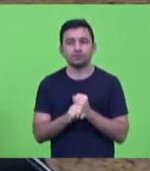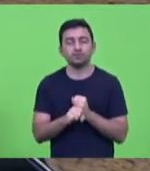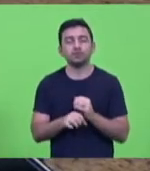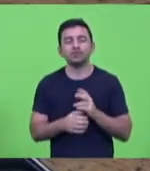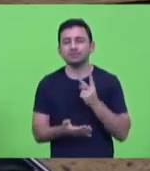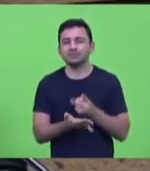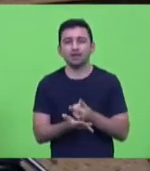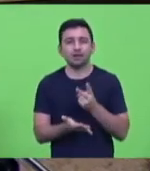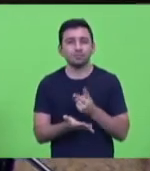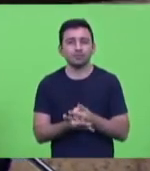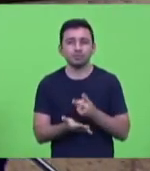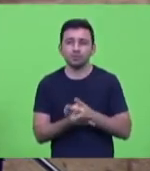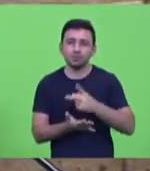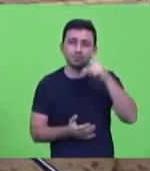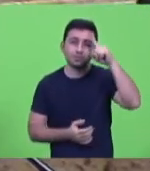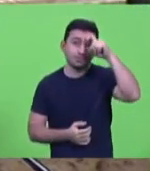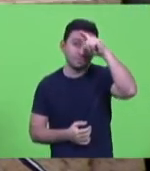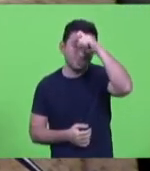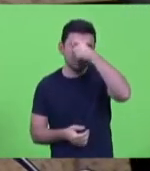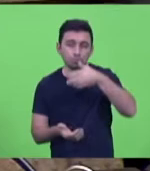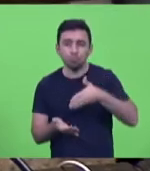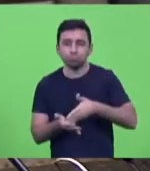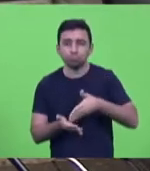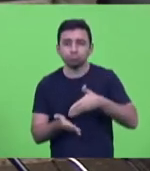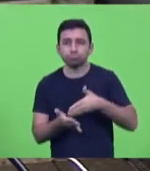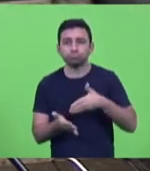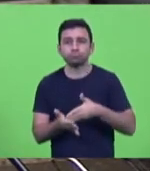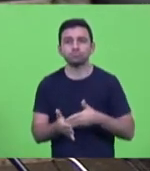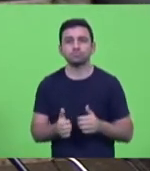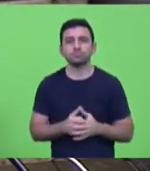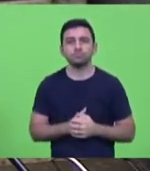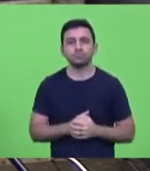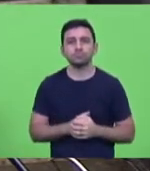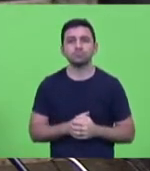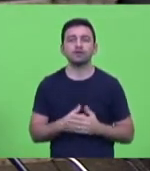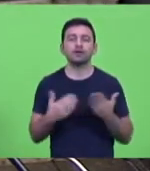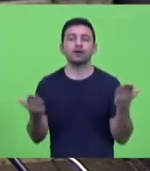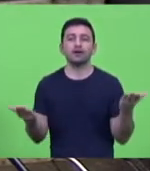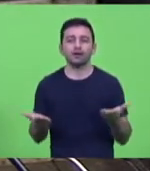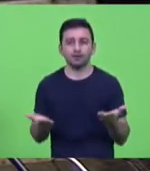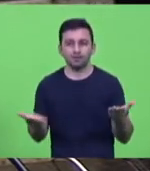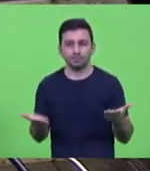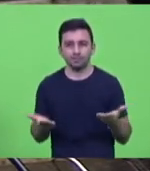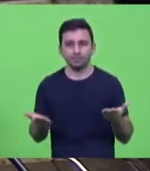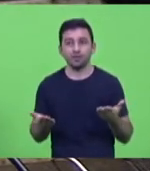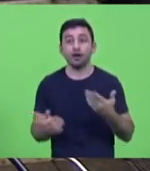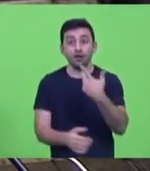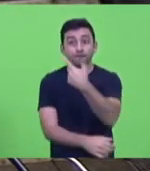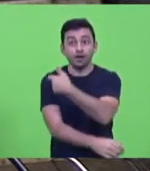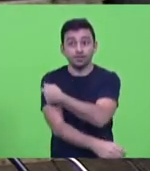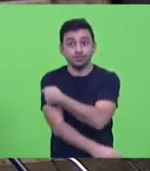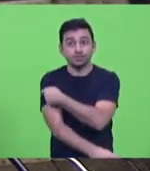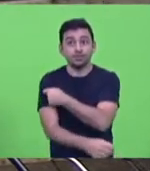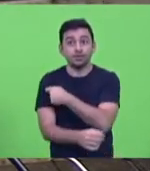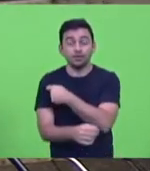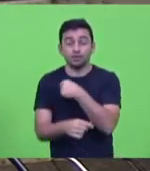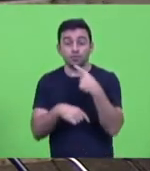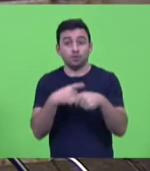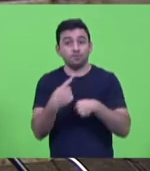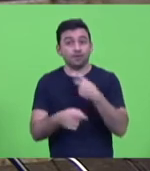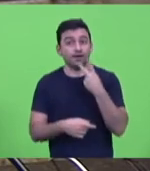uma dificuldade, sempre impondo dificuldades. E agora, mesmo com a vacina, depois de dizerem